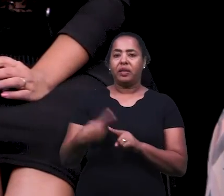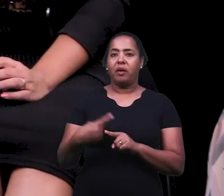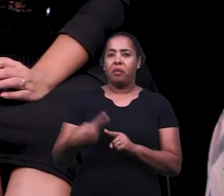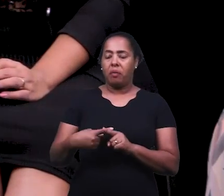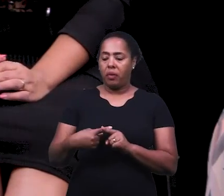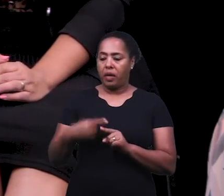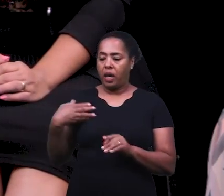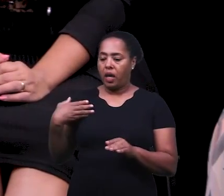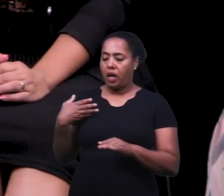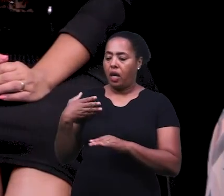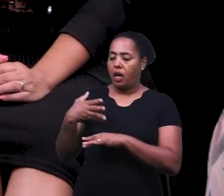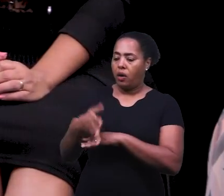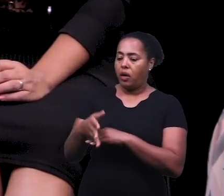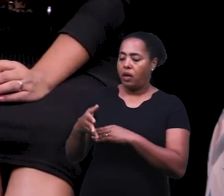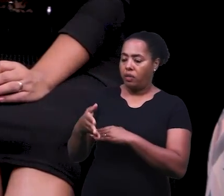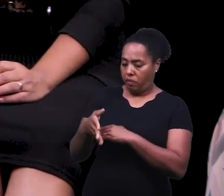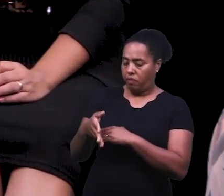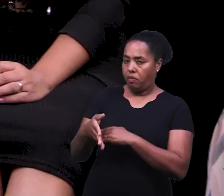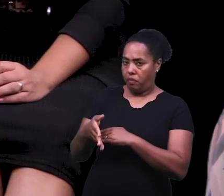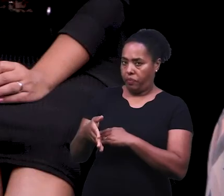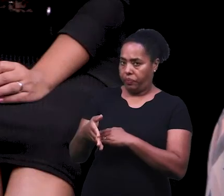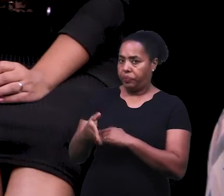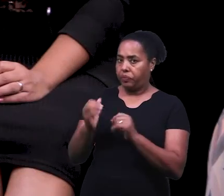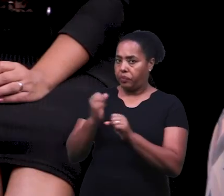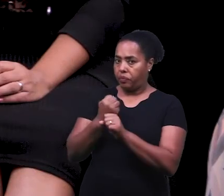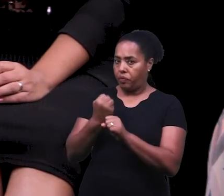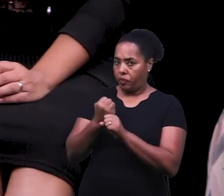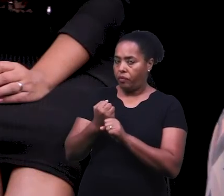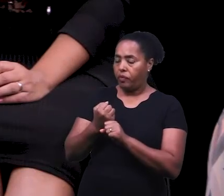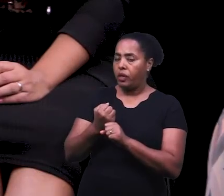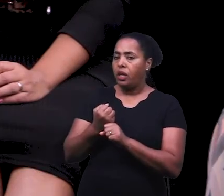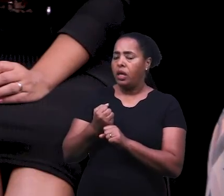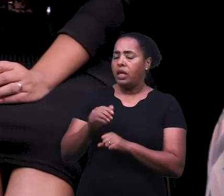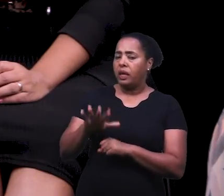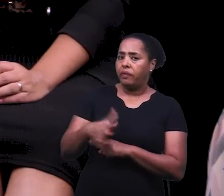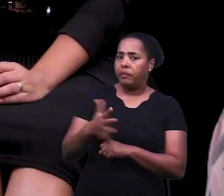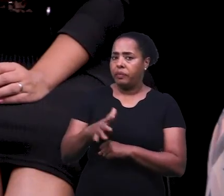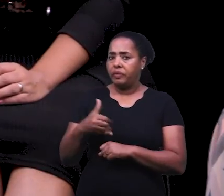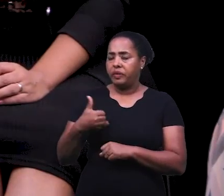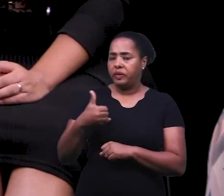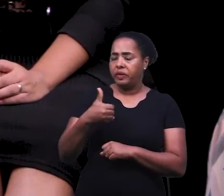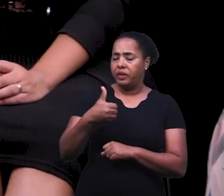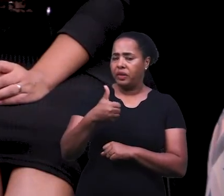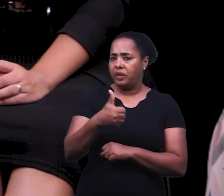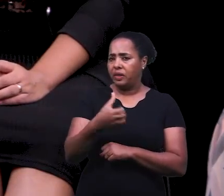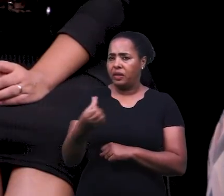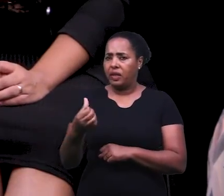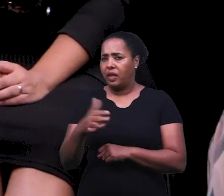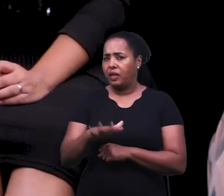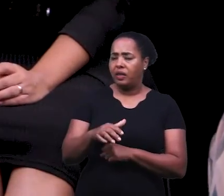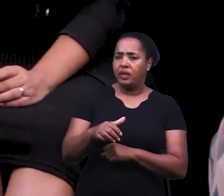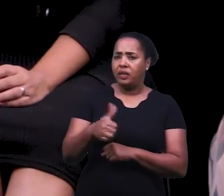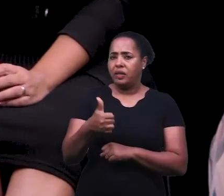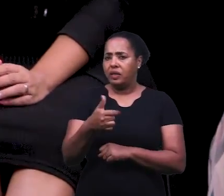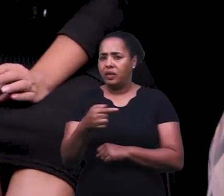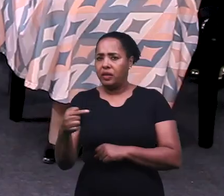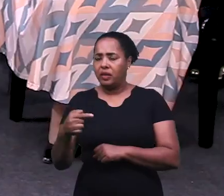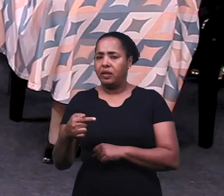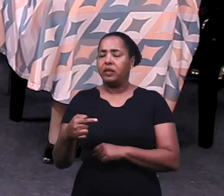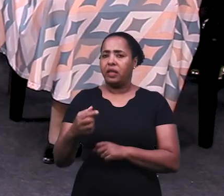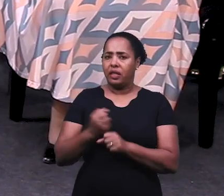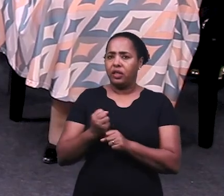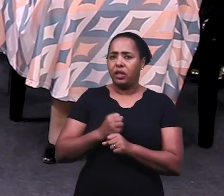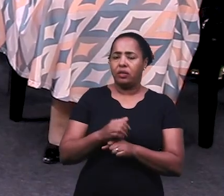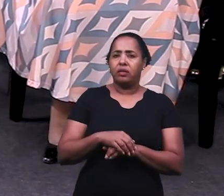experiência maravilhosa para mim, porque eu vim para a obra, eu tinha 16 para 17 anos, então foi nessa época